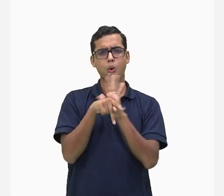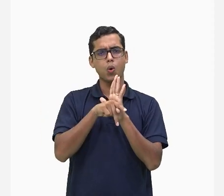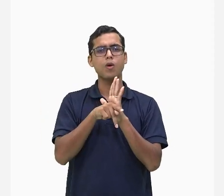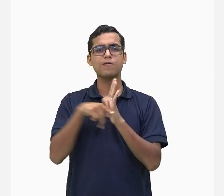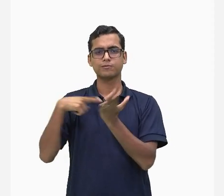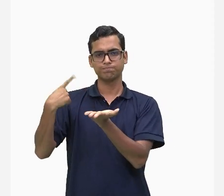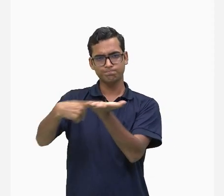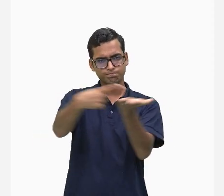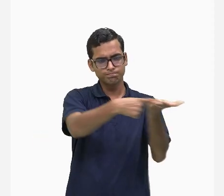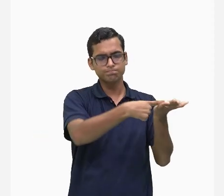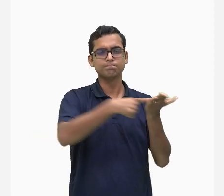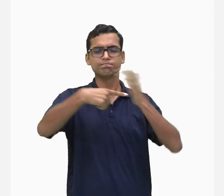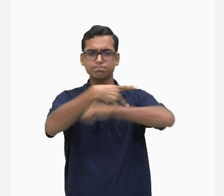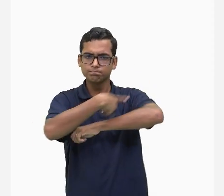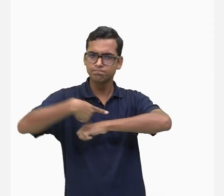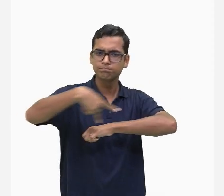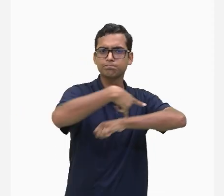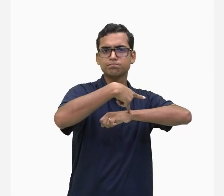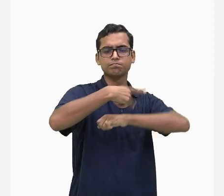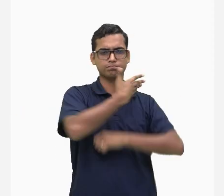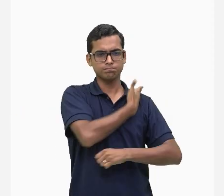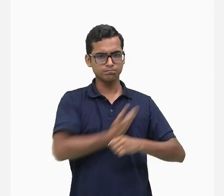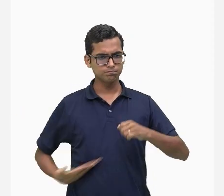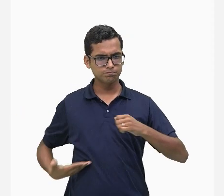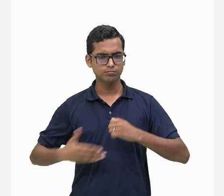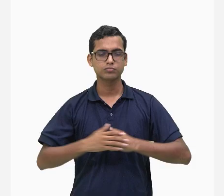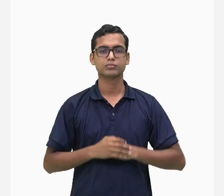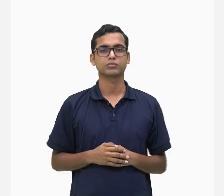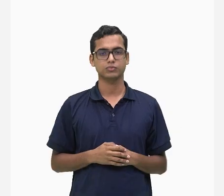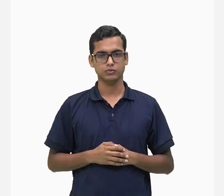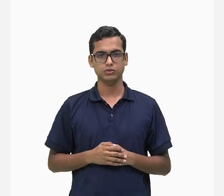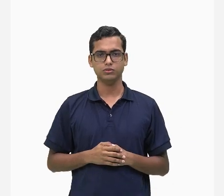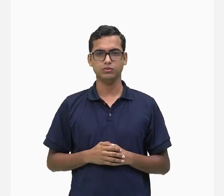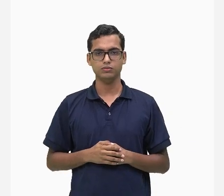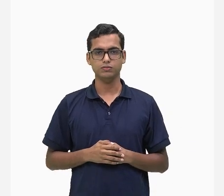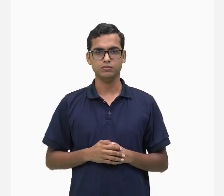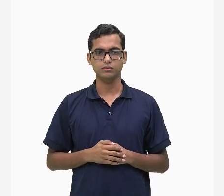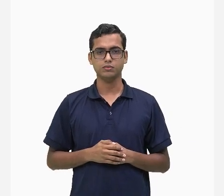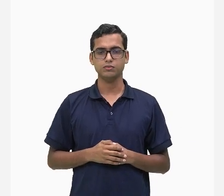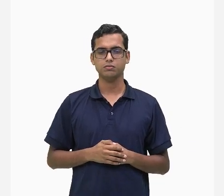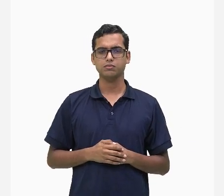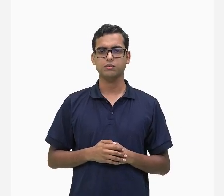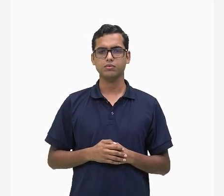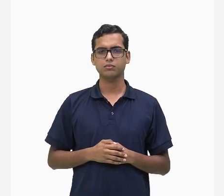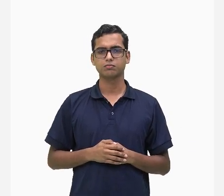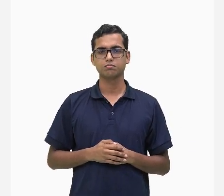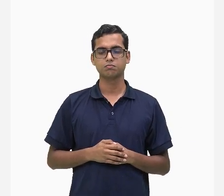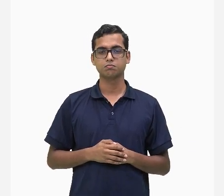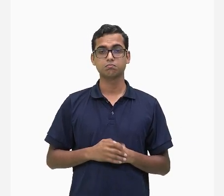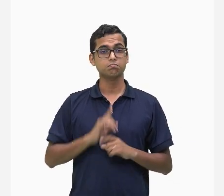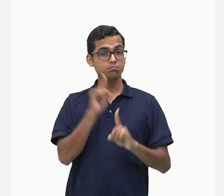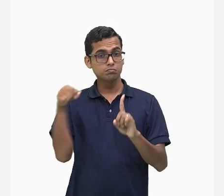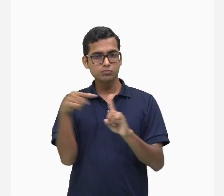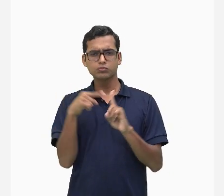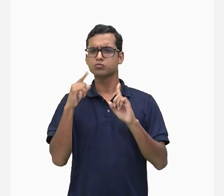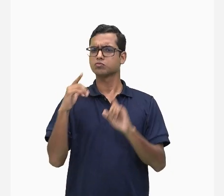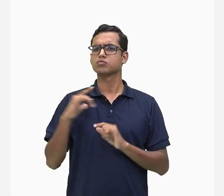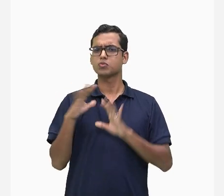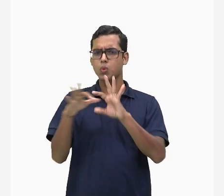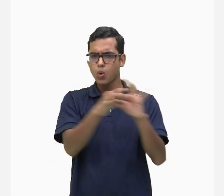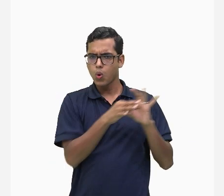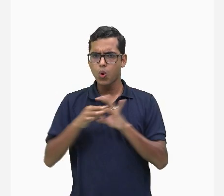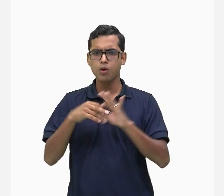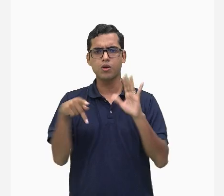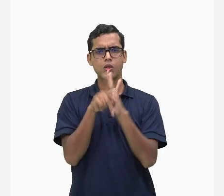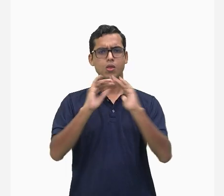confederativa, tá? Então, essa organização confederativa que acabou visando manter, né, a unidade